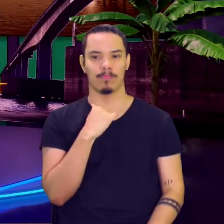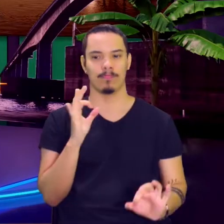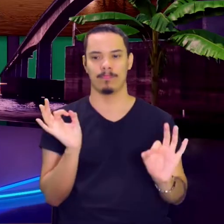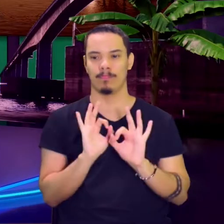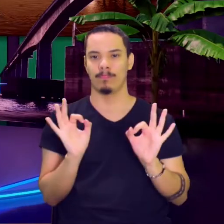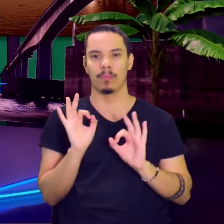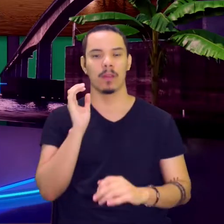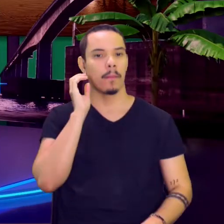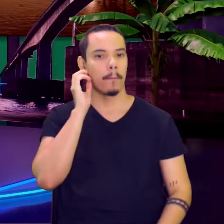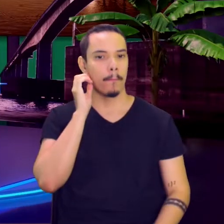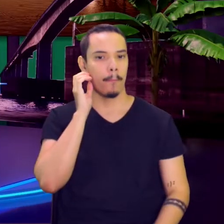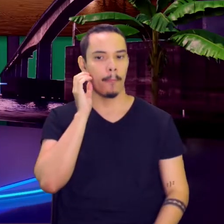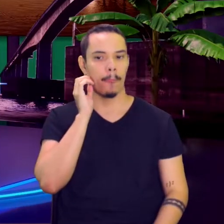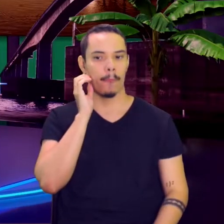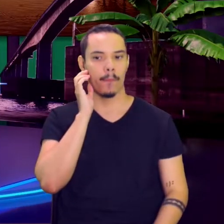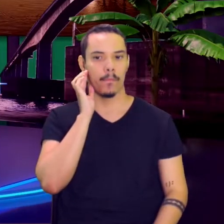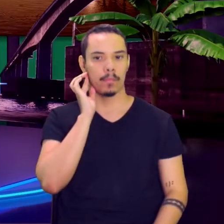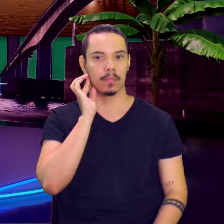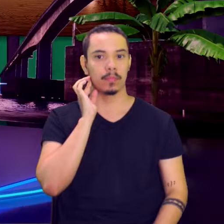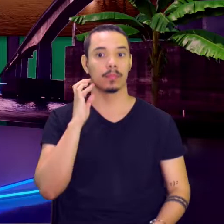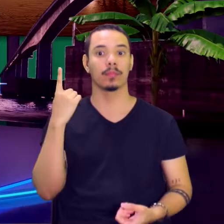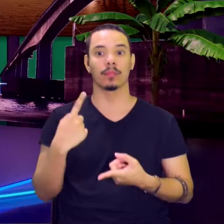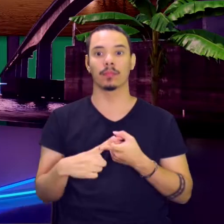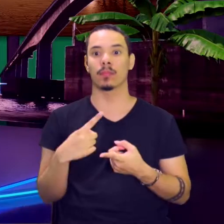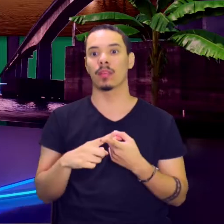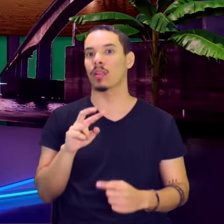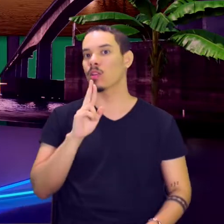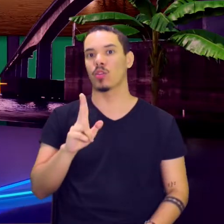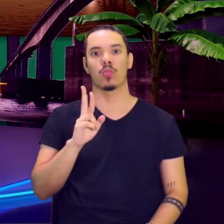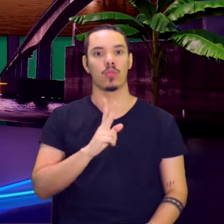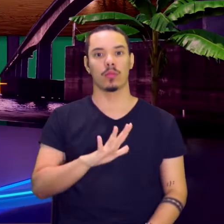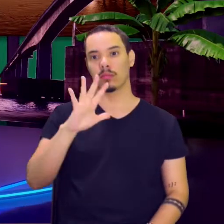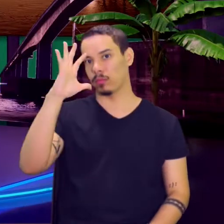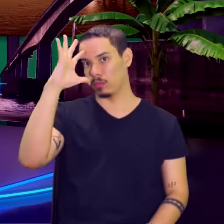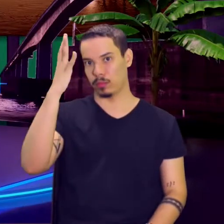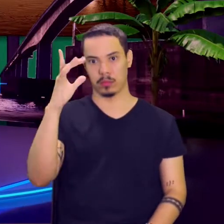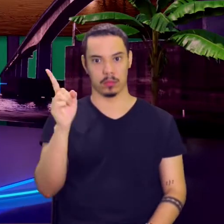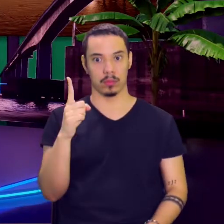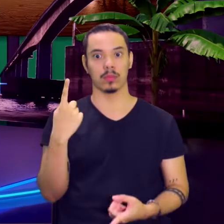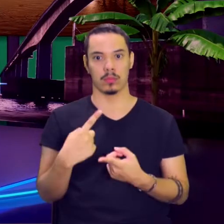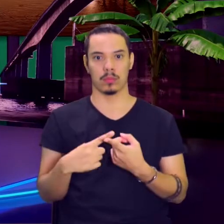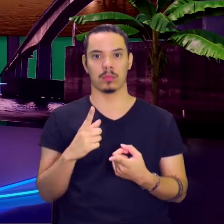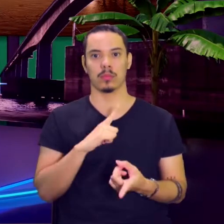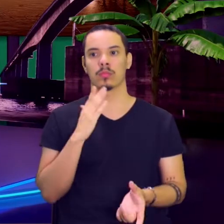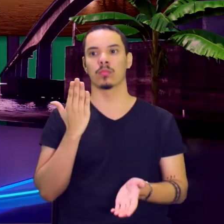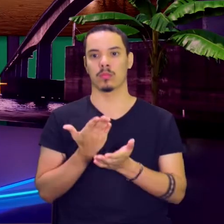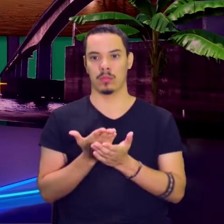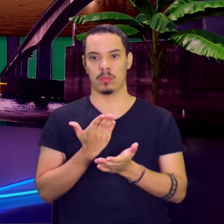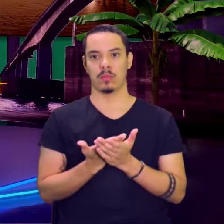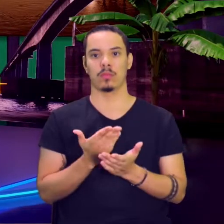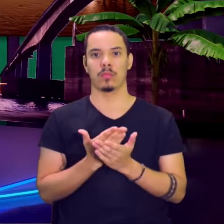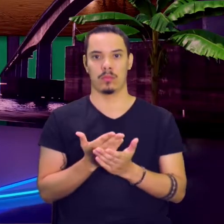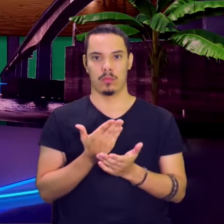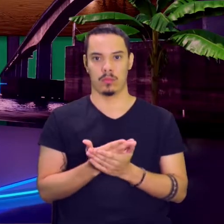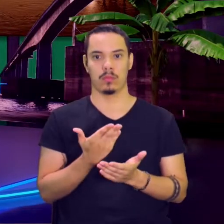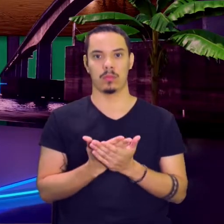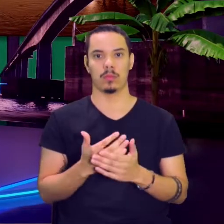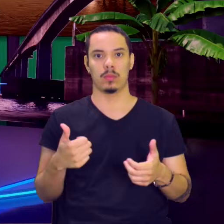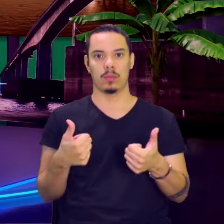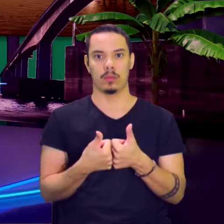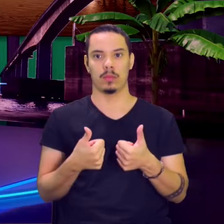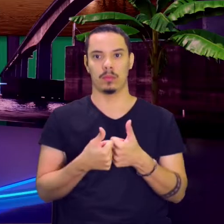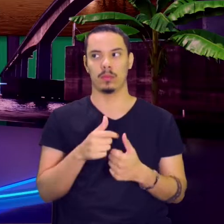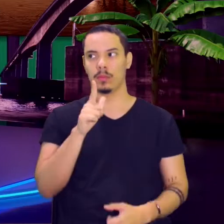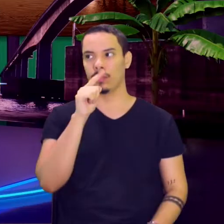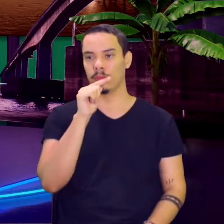se ela permanece intocável, galera, geralmente não é por acaso. Estudos são realizados, muitas das vezes ali a gente tem a nascente de um rio.